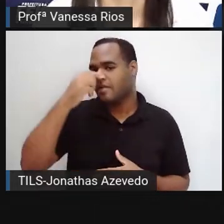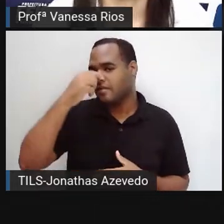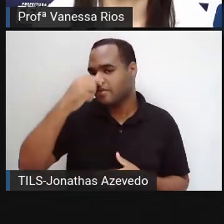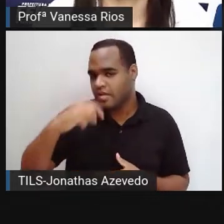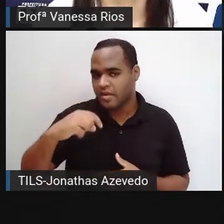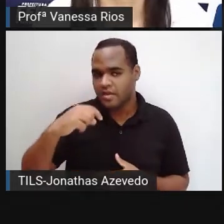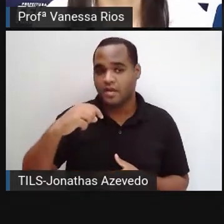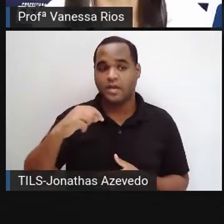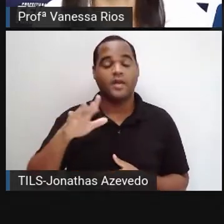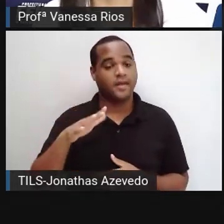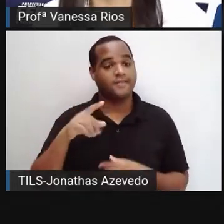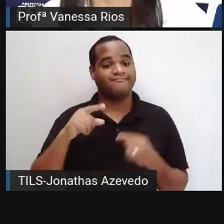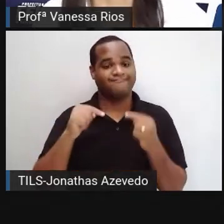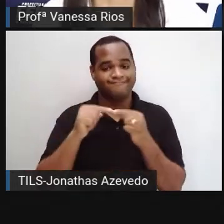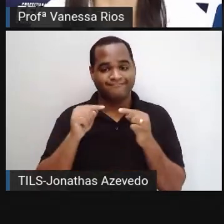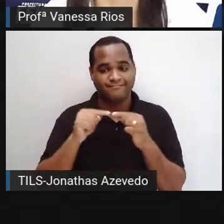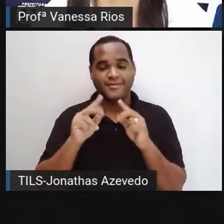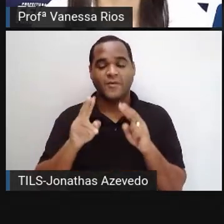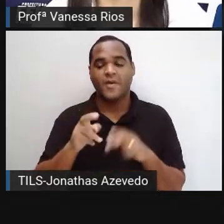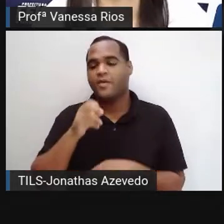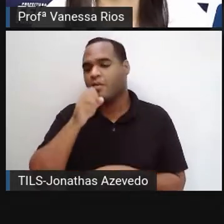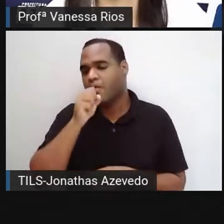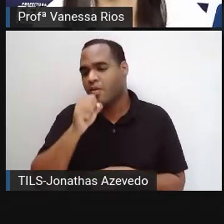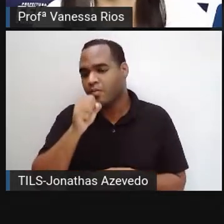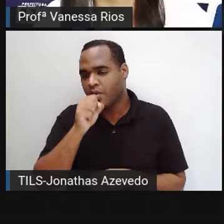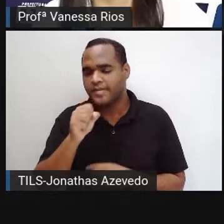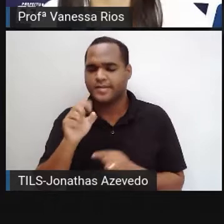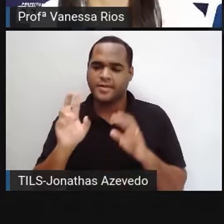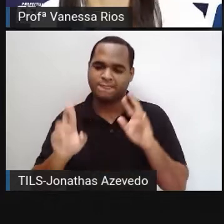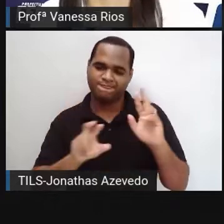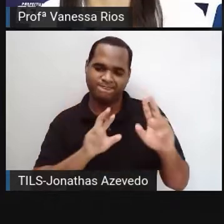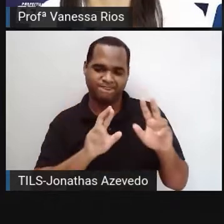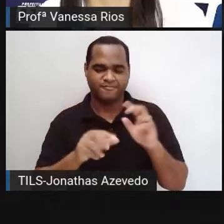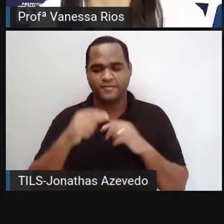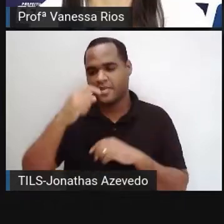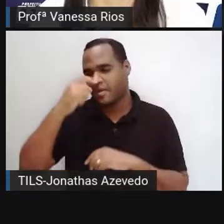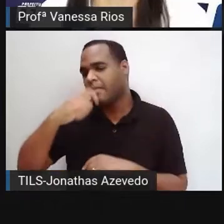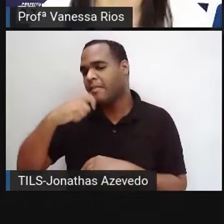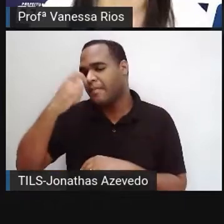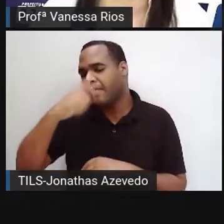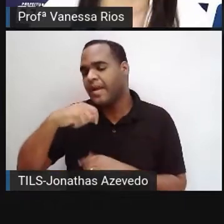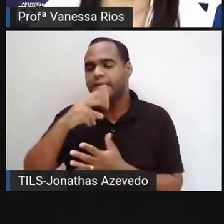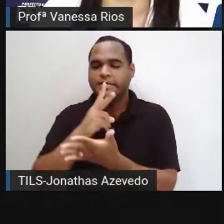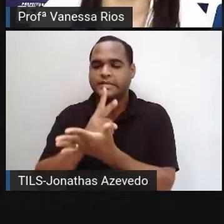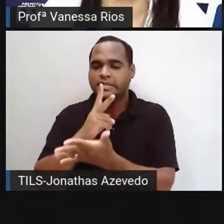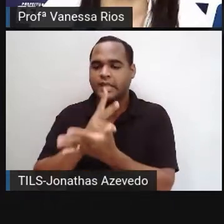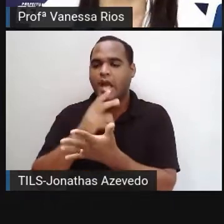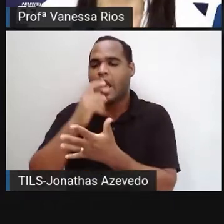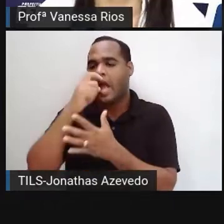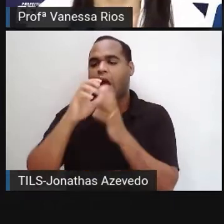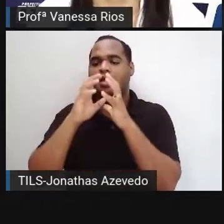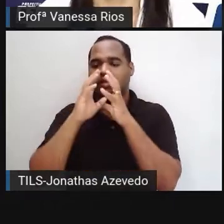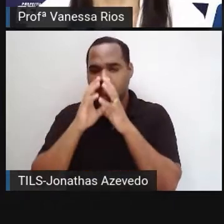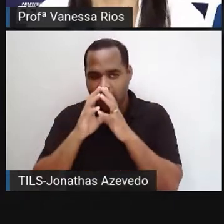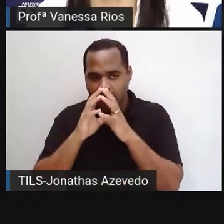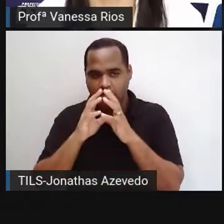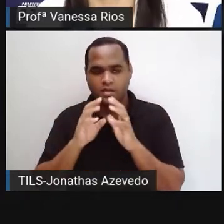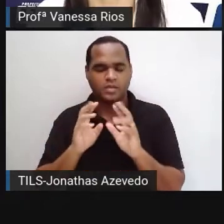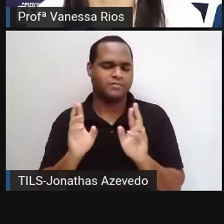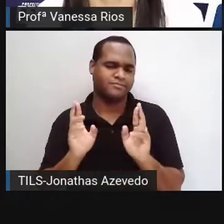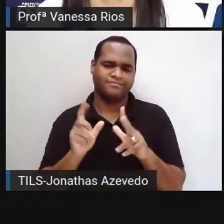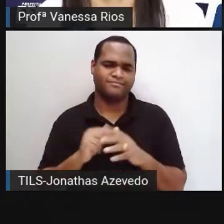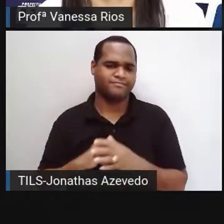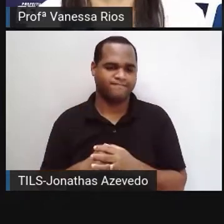a tosse também, não é? Vai acontecer em momentos distintos. A gente não vai ficar o tempo inteiro espirrando. O espirro